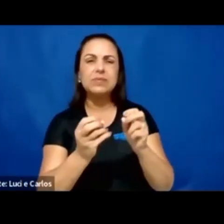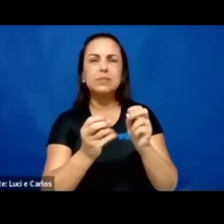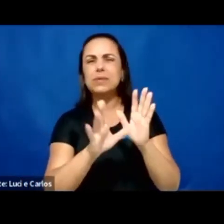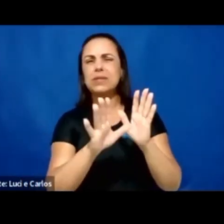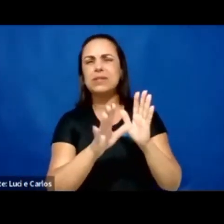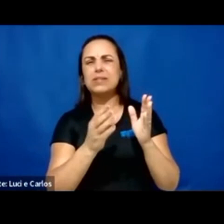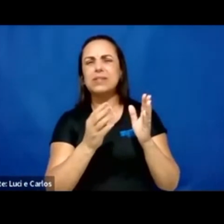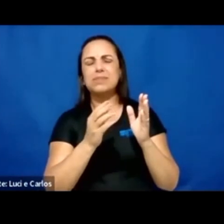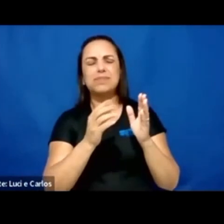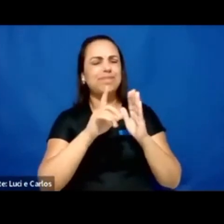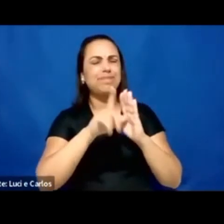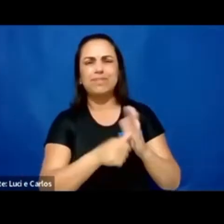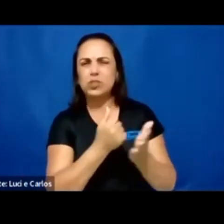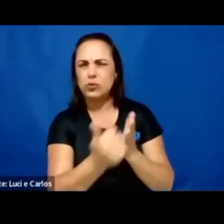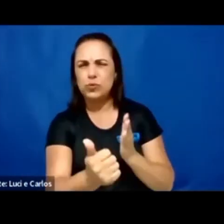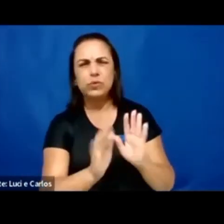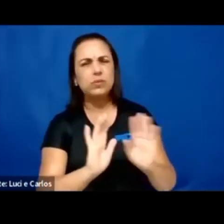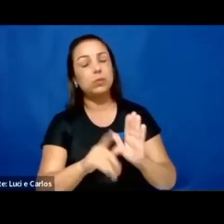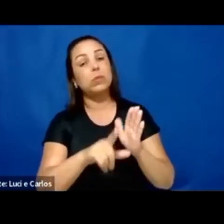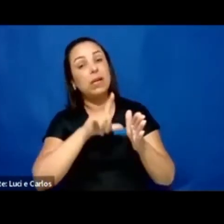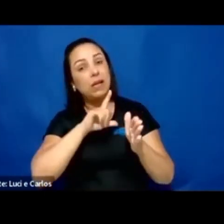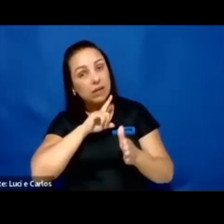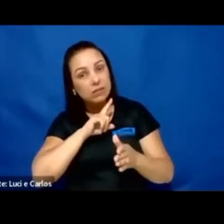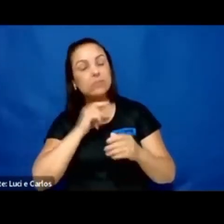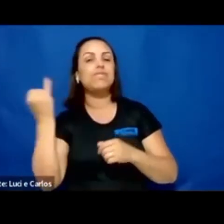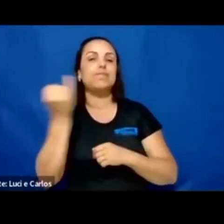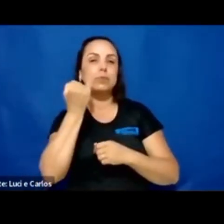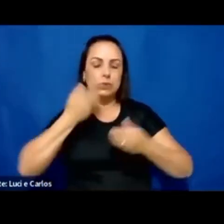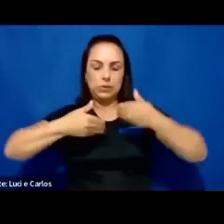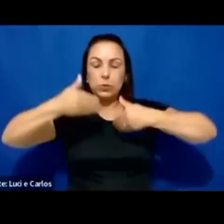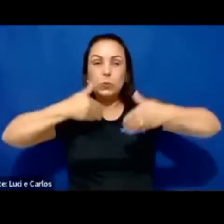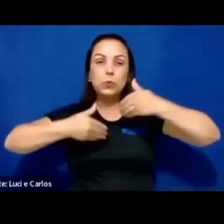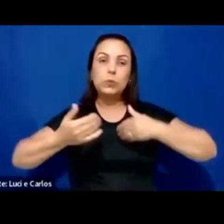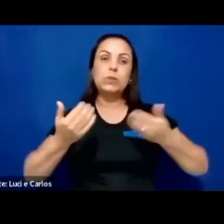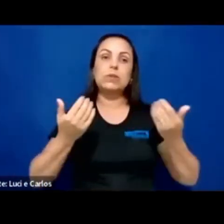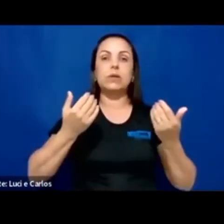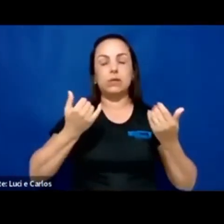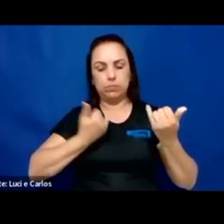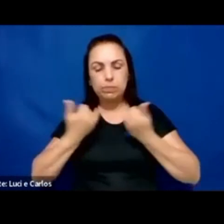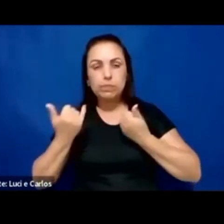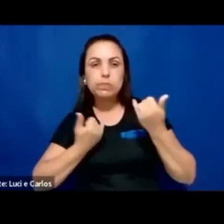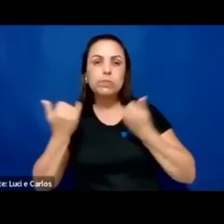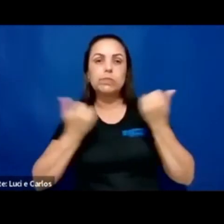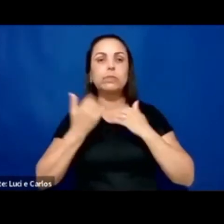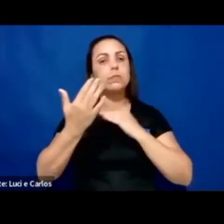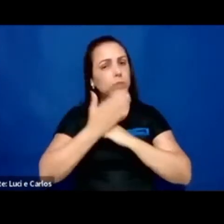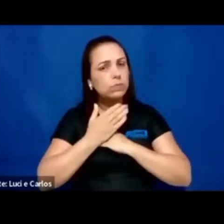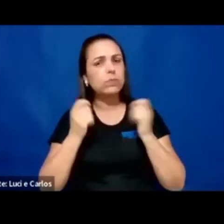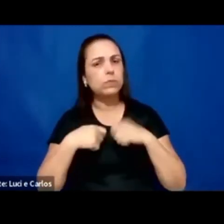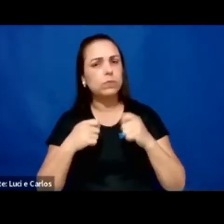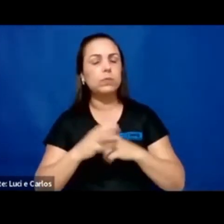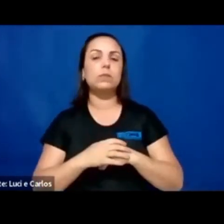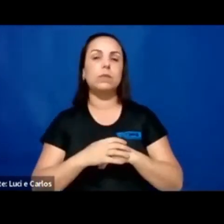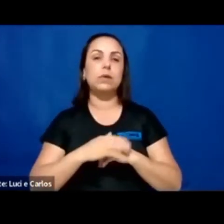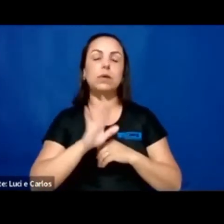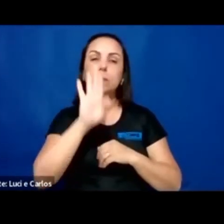Prevenir e não remediar. Então, gente, se a gente parar e olhar, a nossa base, a alimentação